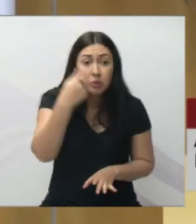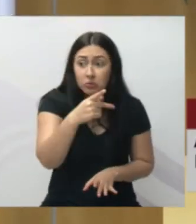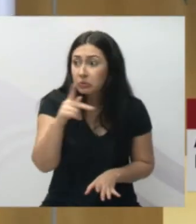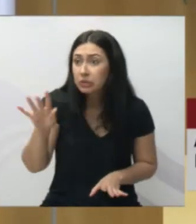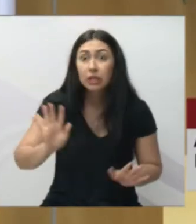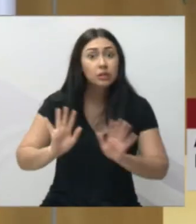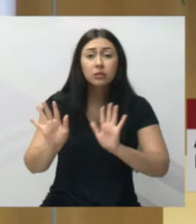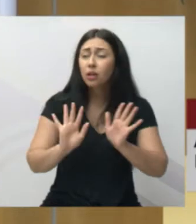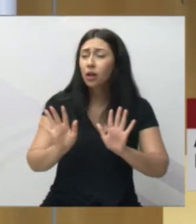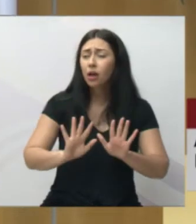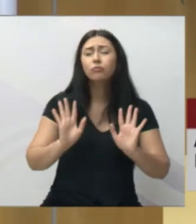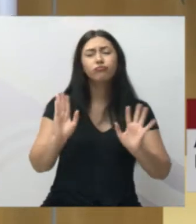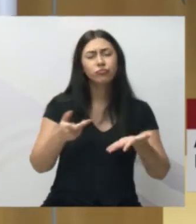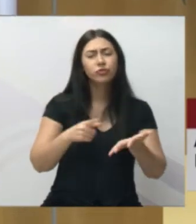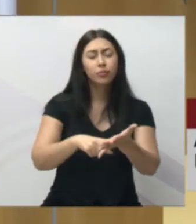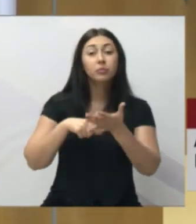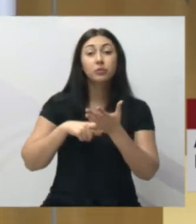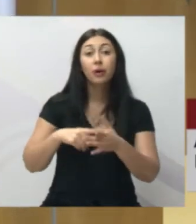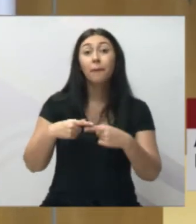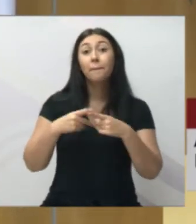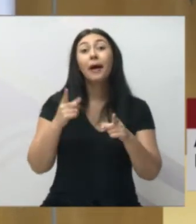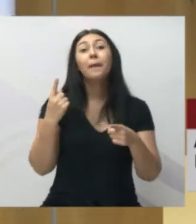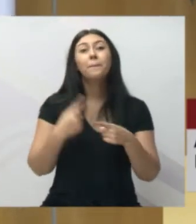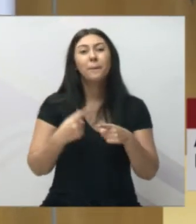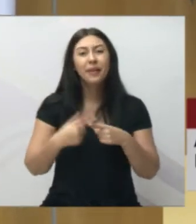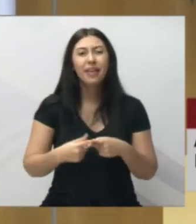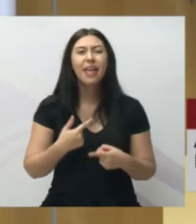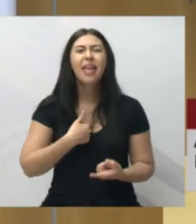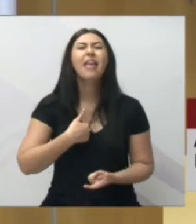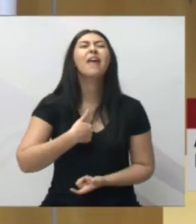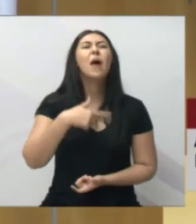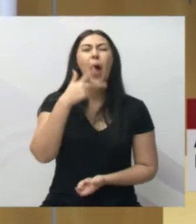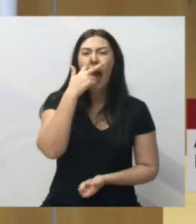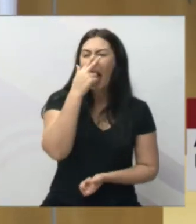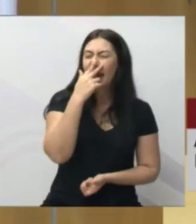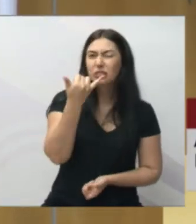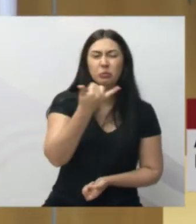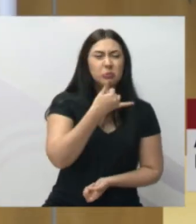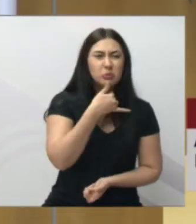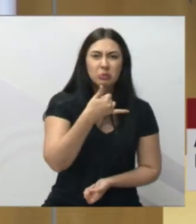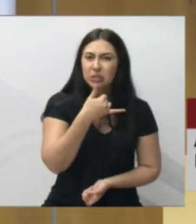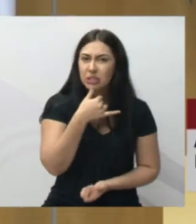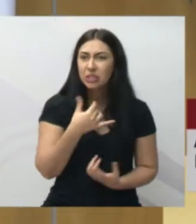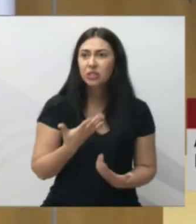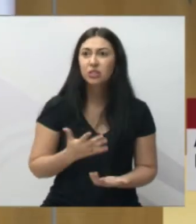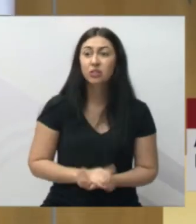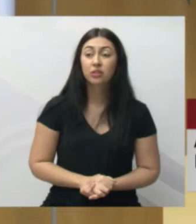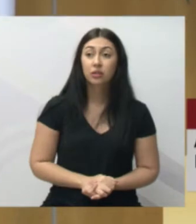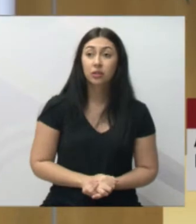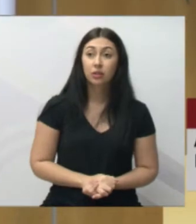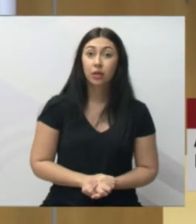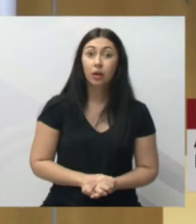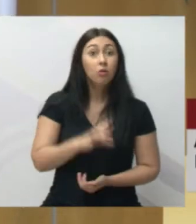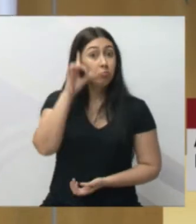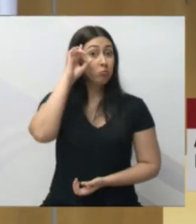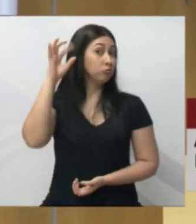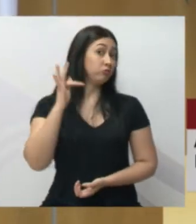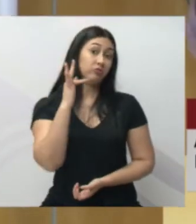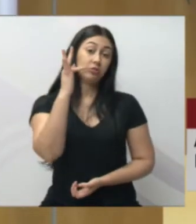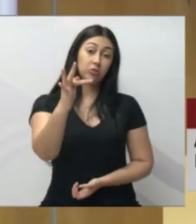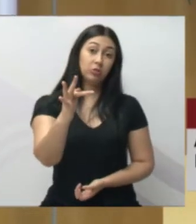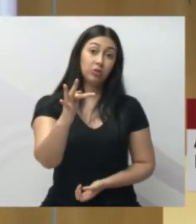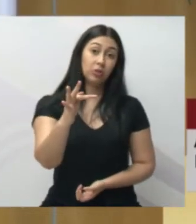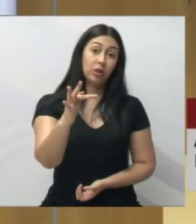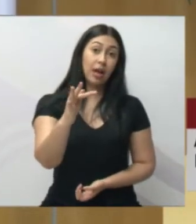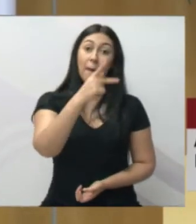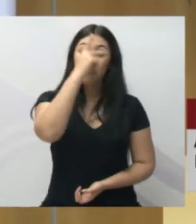aqui deixando muito claro. Porque eu acho que é uma covardia, porque as pessoas praticamente vai chegar um dia que eles vão dizer que não precisa mais